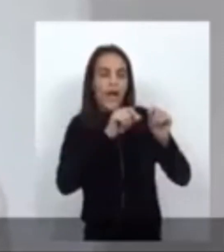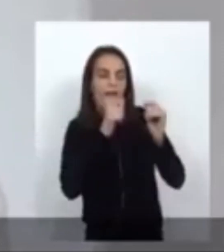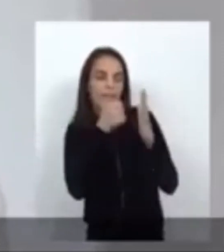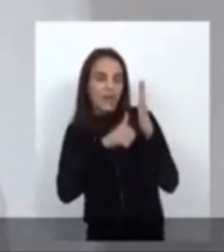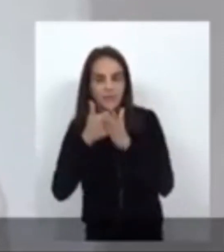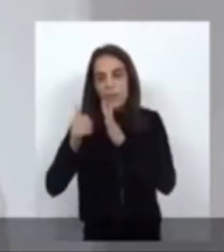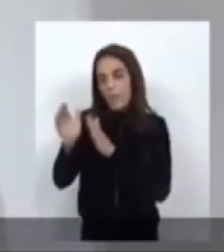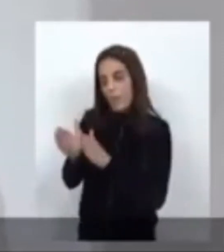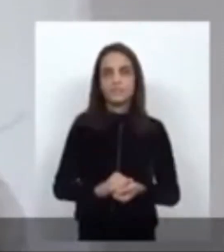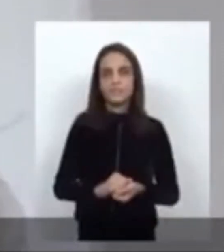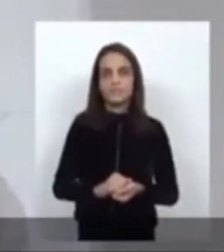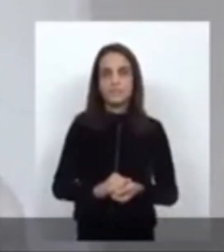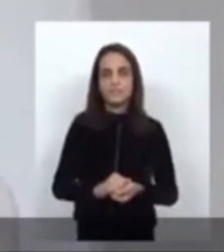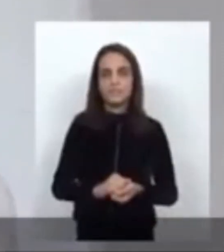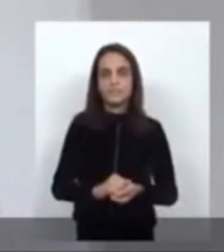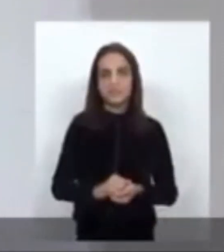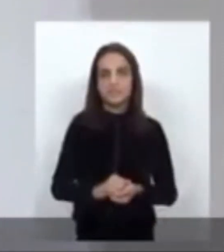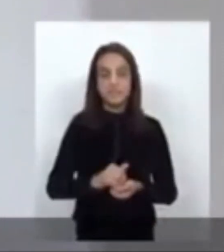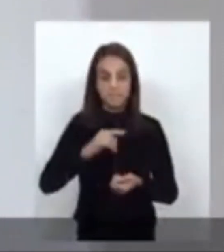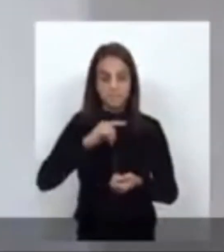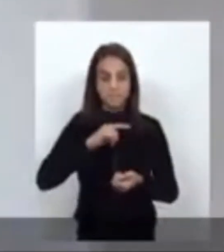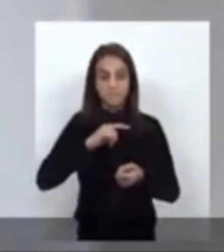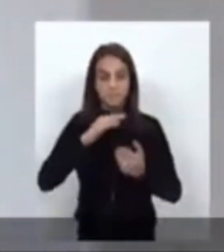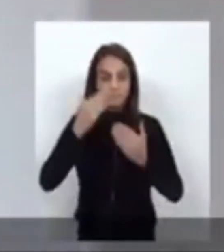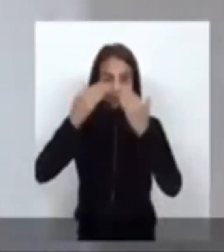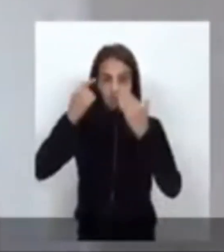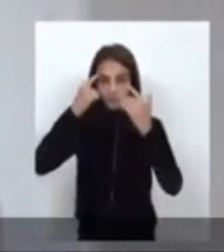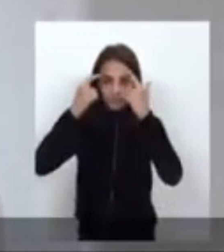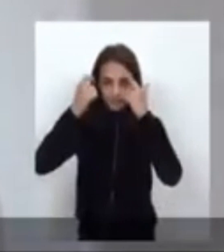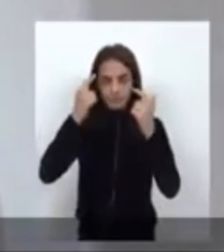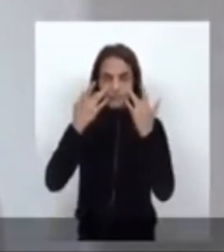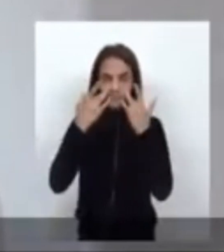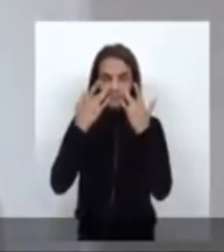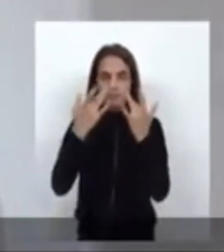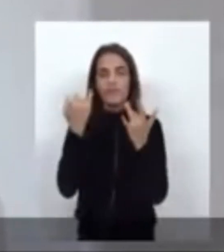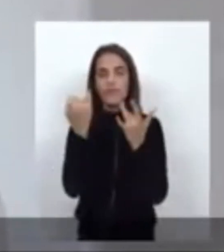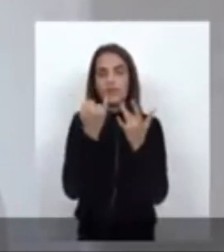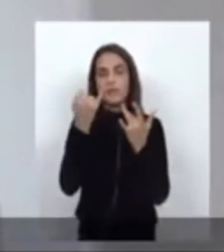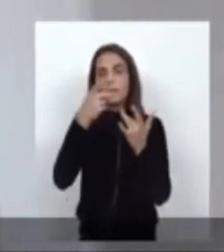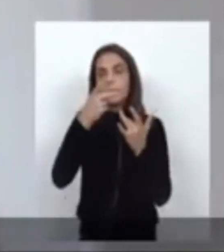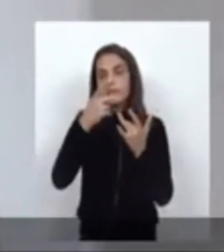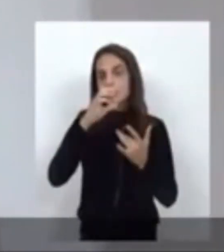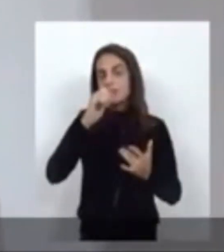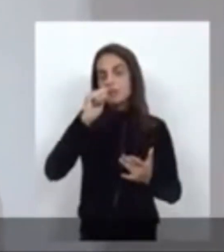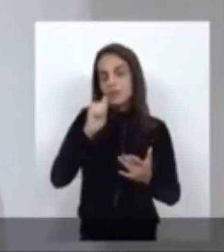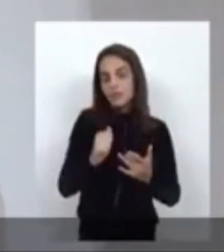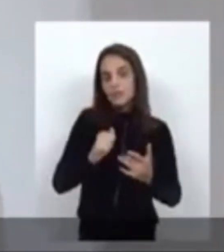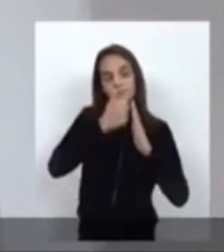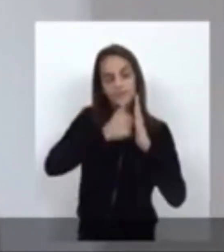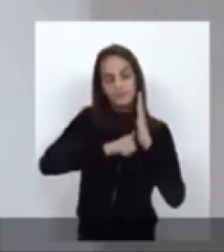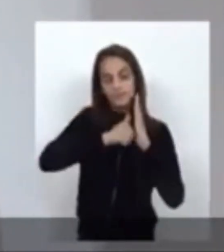por designação no programa. Aqui tem uma pergunta que eu acho que vale destacar, é assim, o PCA será